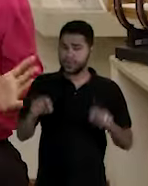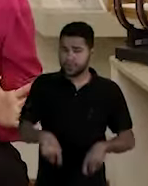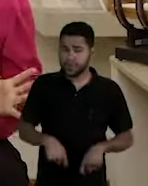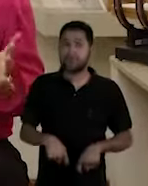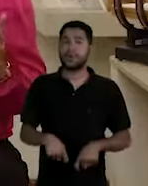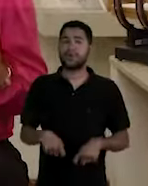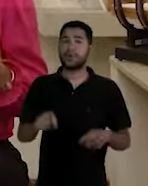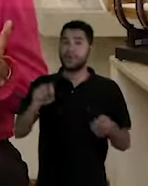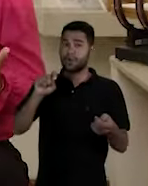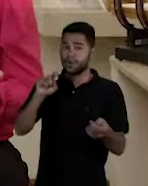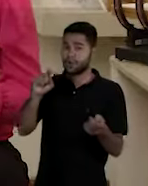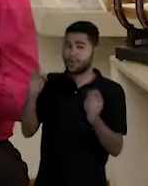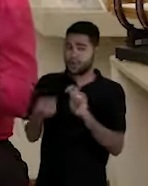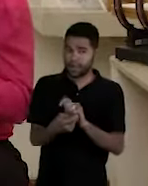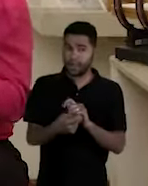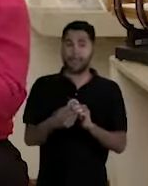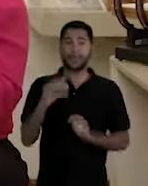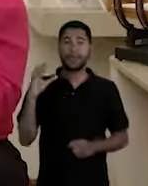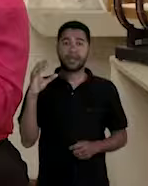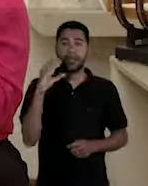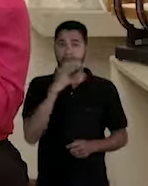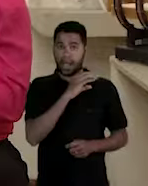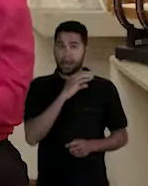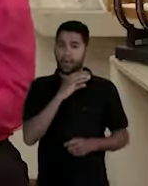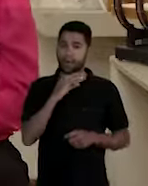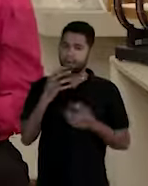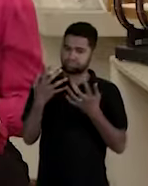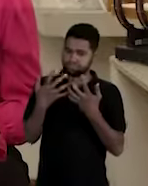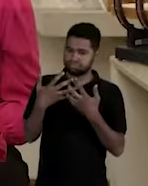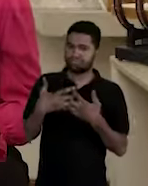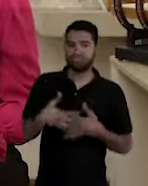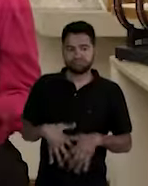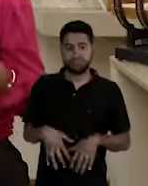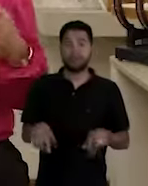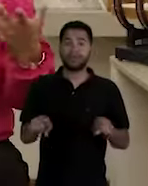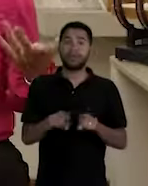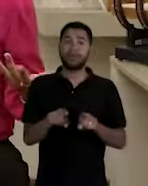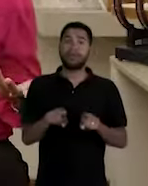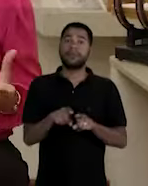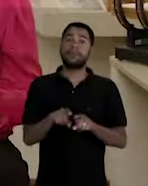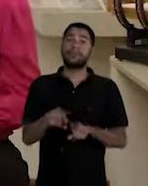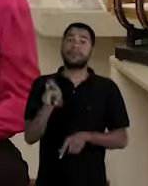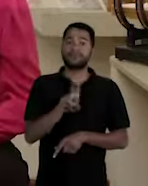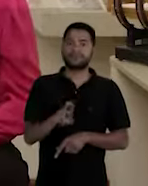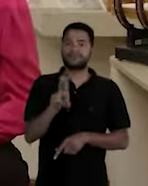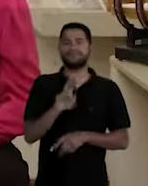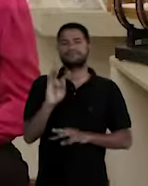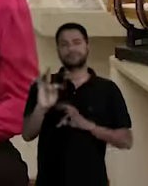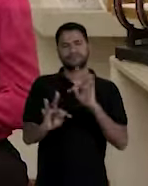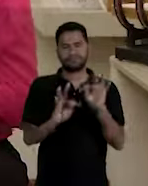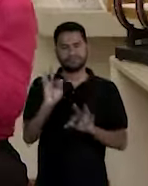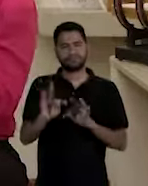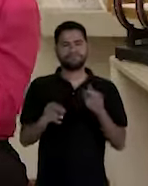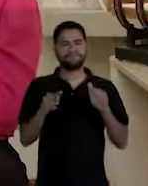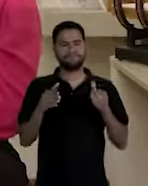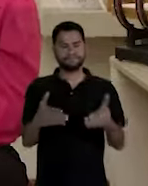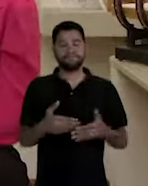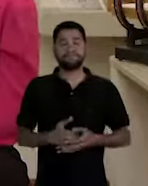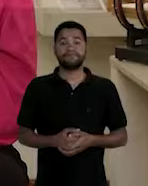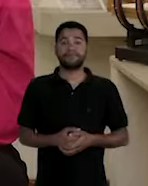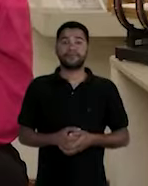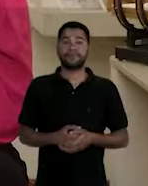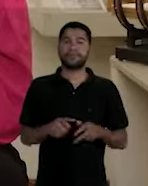a conversão do calor em trabalho e existem inclusive aplicações tecnológicas para isso.